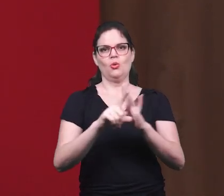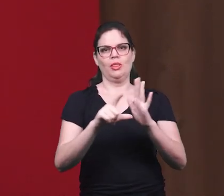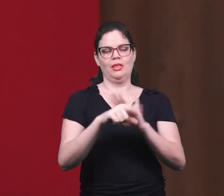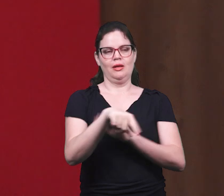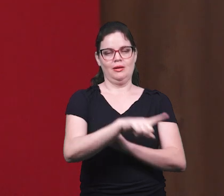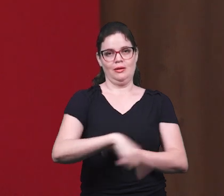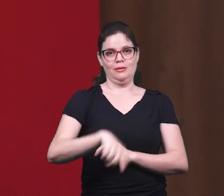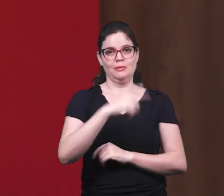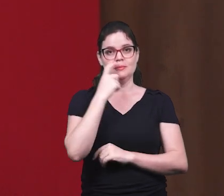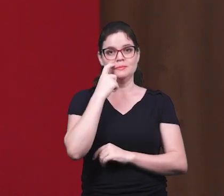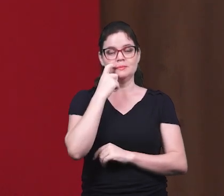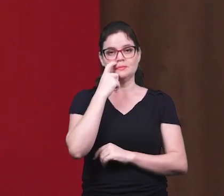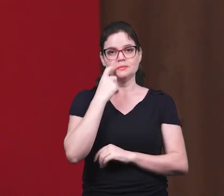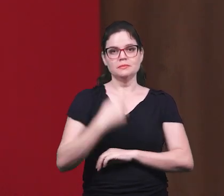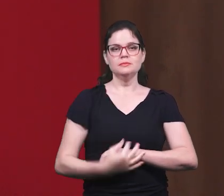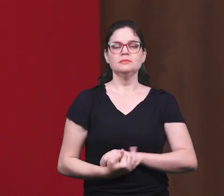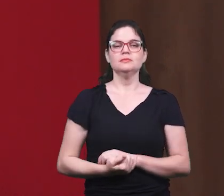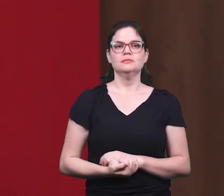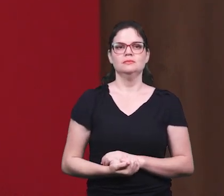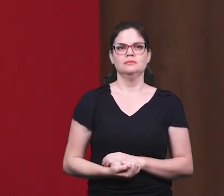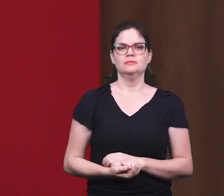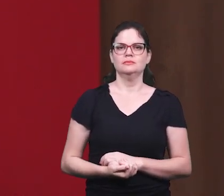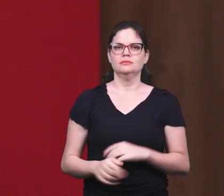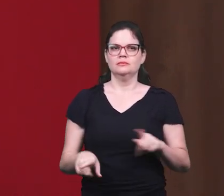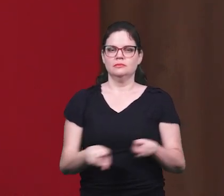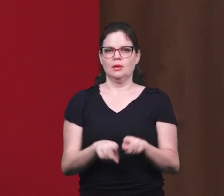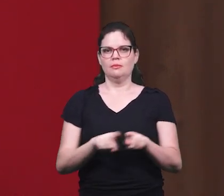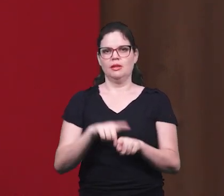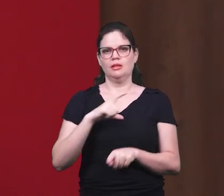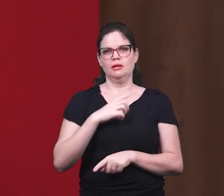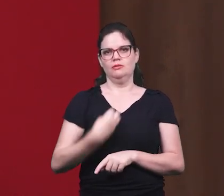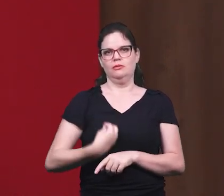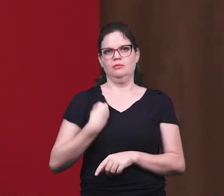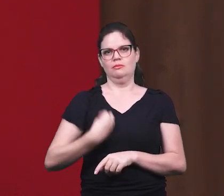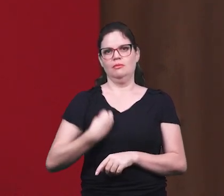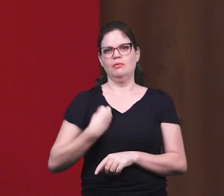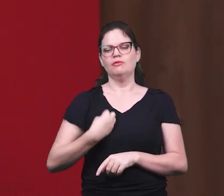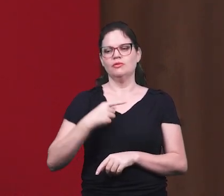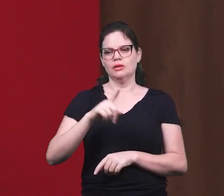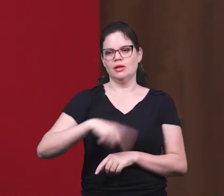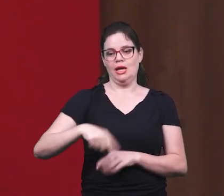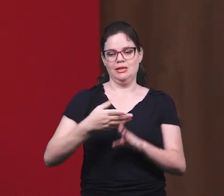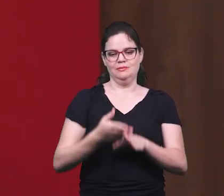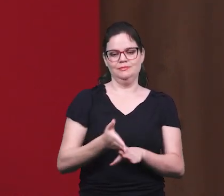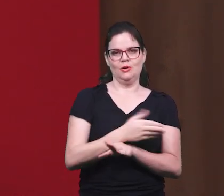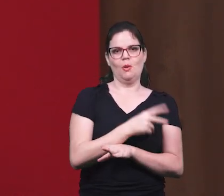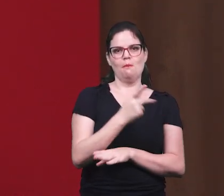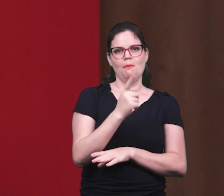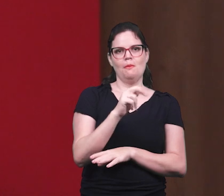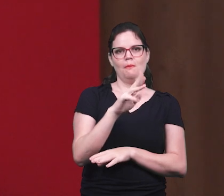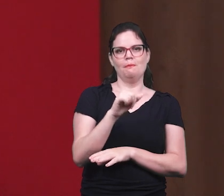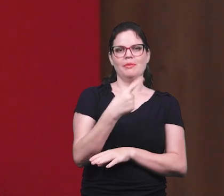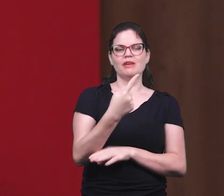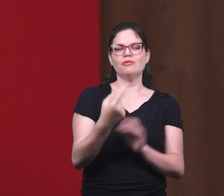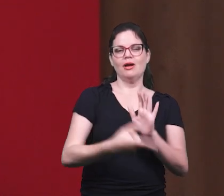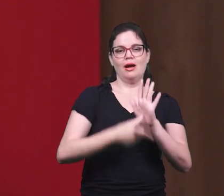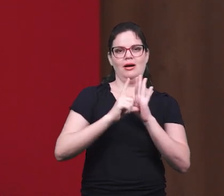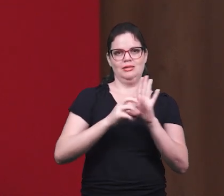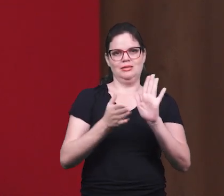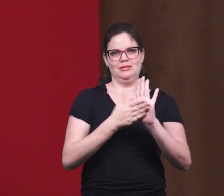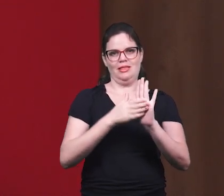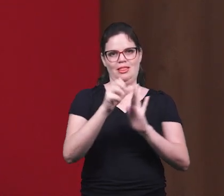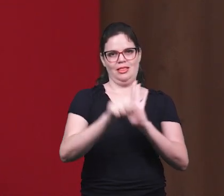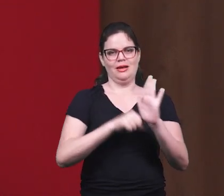de Lutero e tiveram aí uma vida. Então, como pré-reformadores, Pedro Valdo e